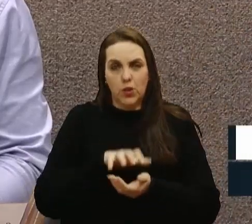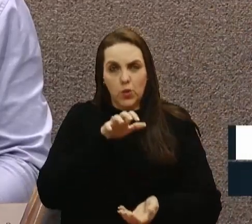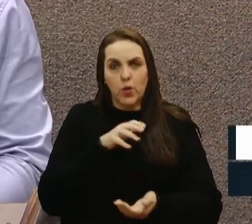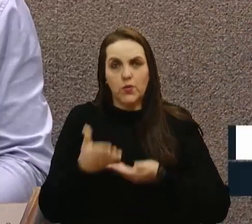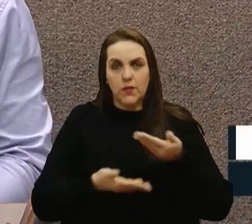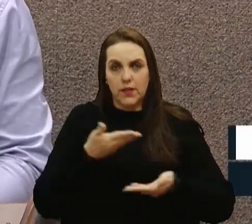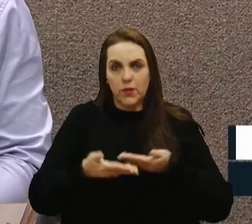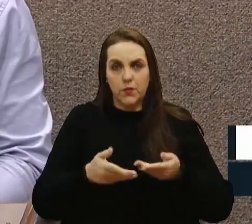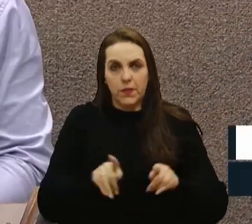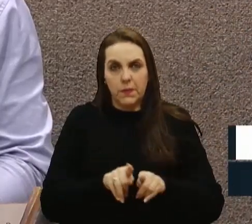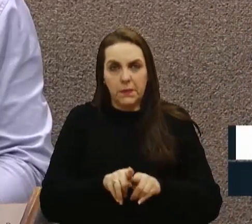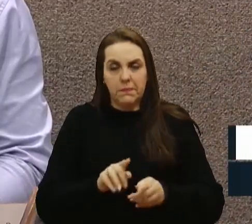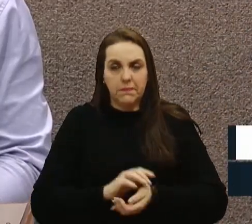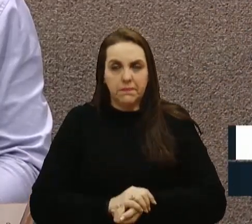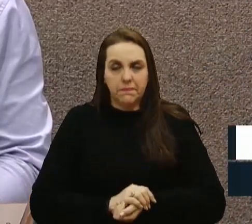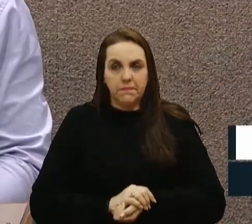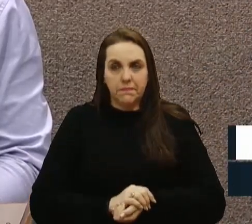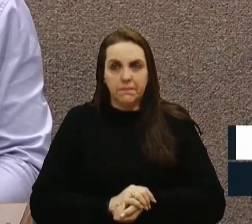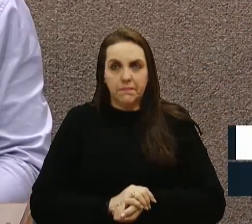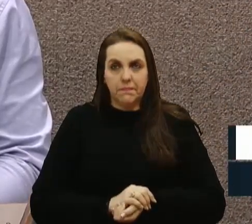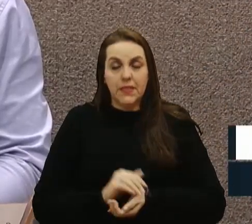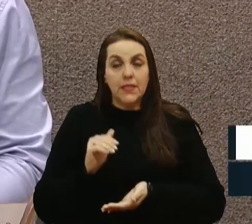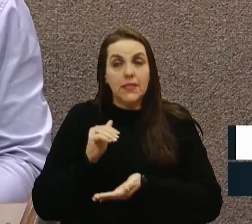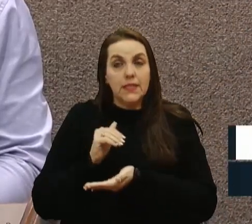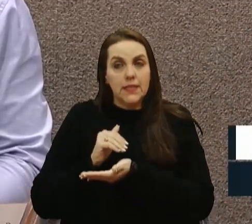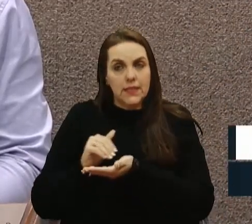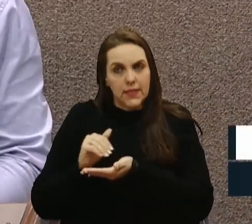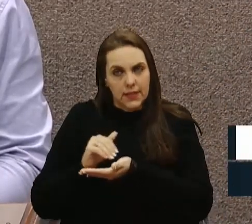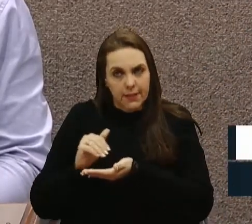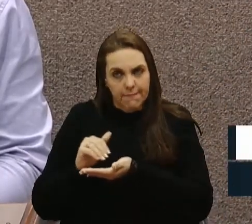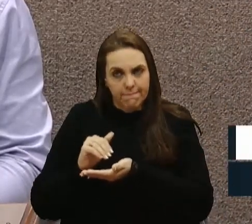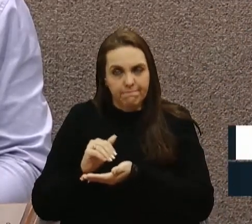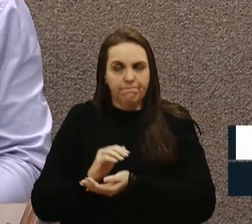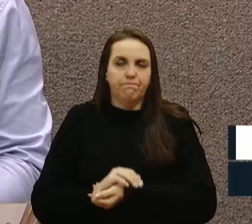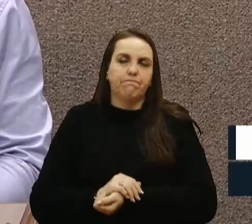idosos. Senhor secretário,